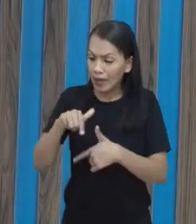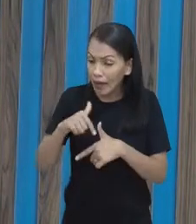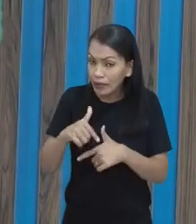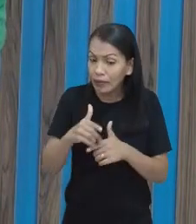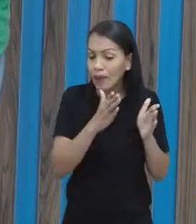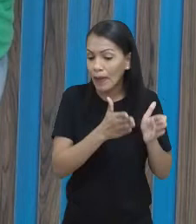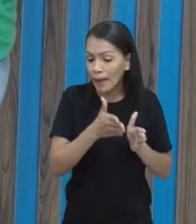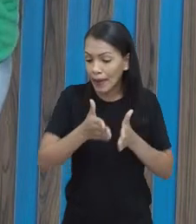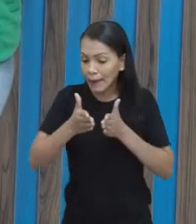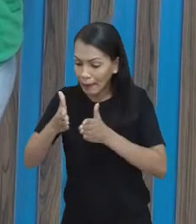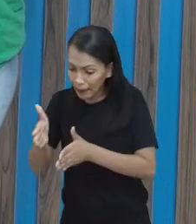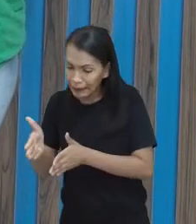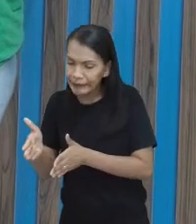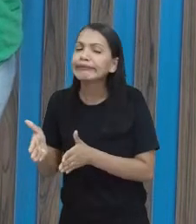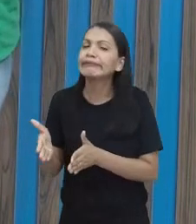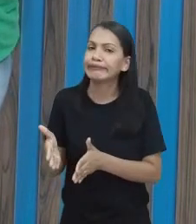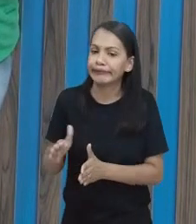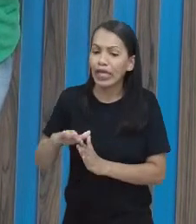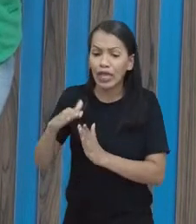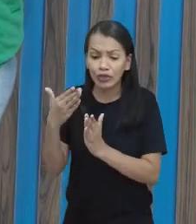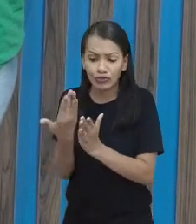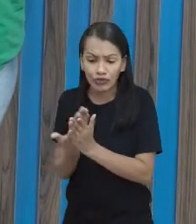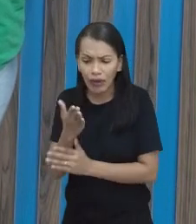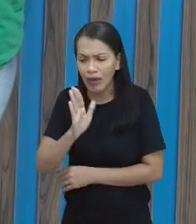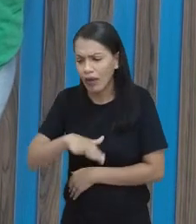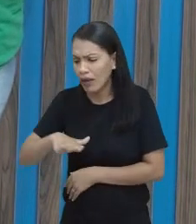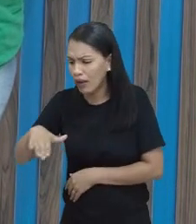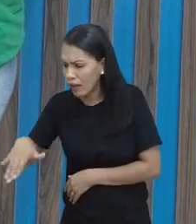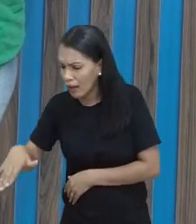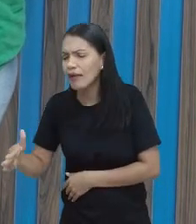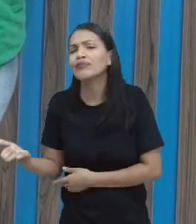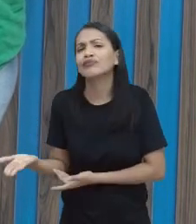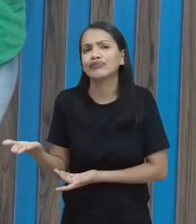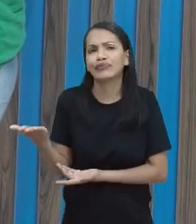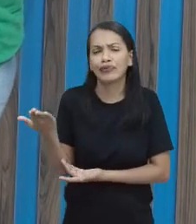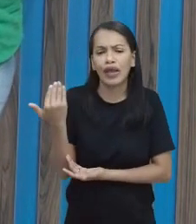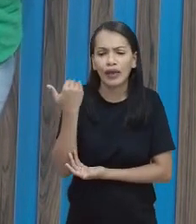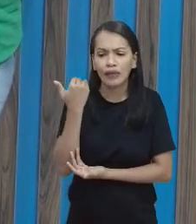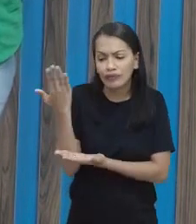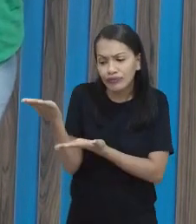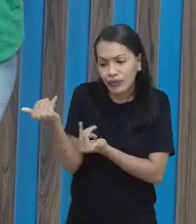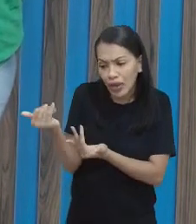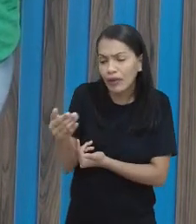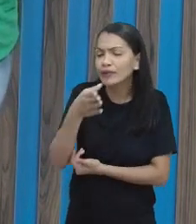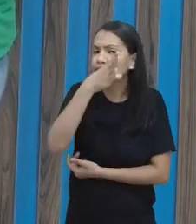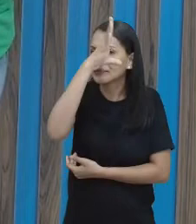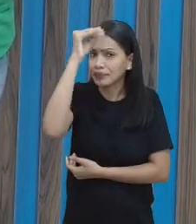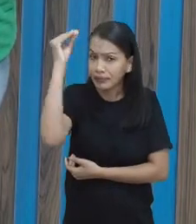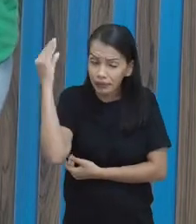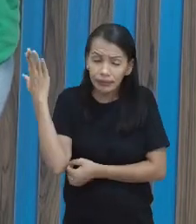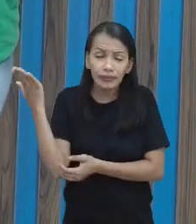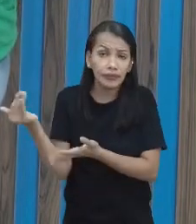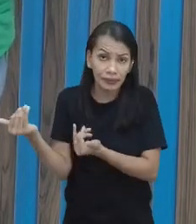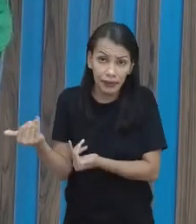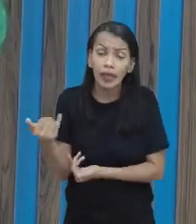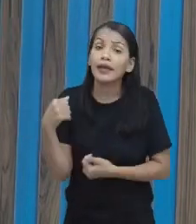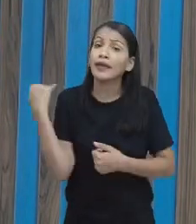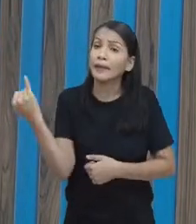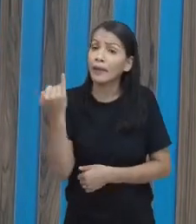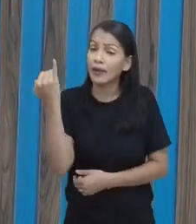essa fase aí, né, de infância, juventude, tá certo? Então é importante estudar, galera,